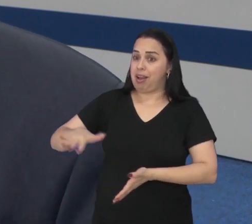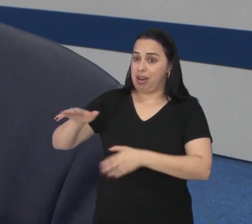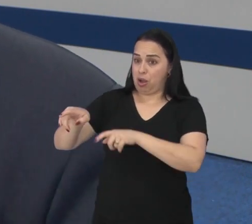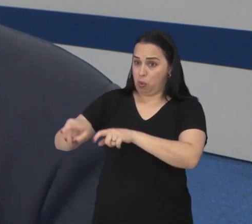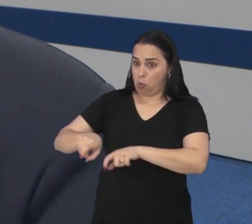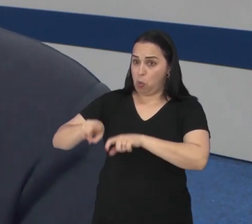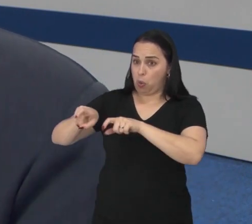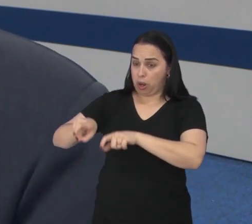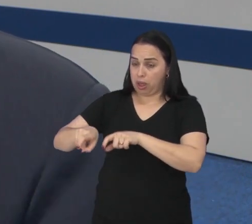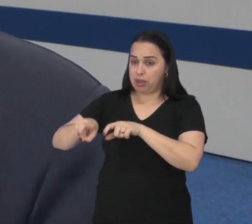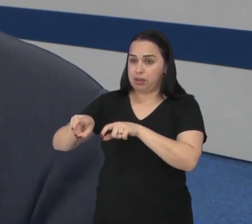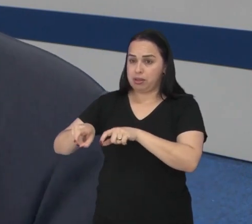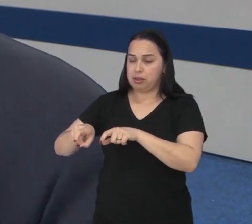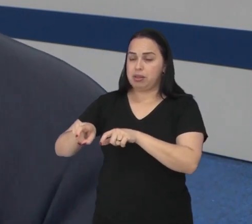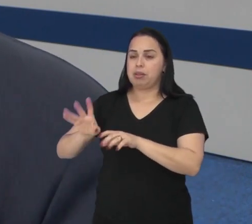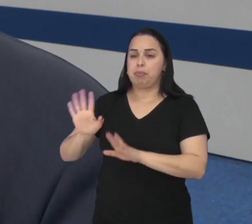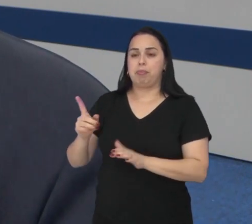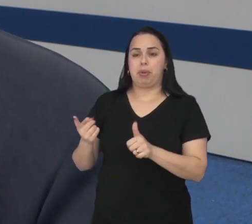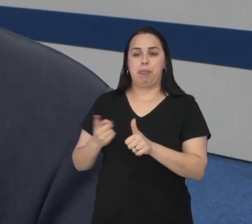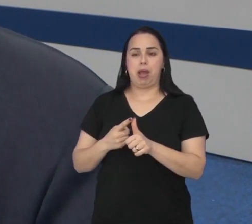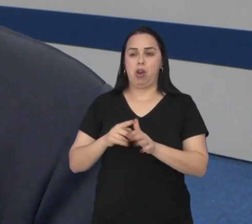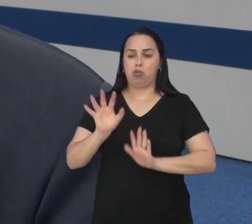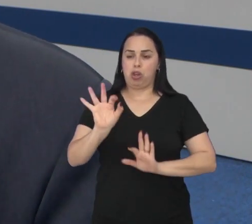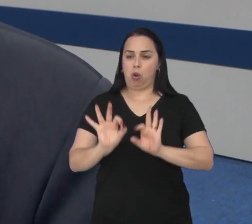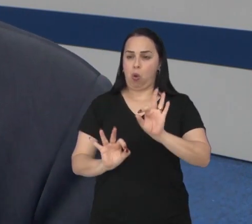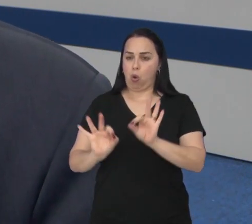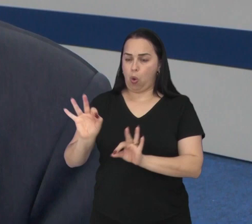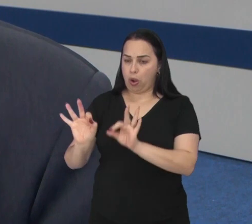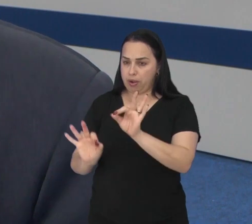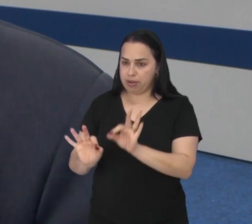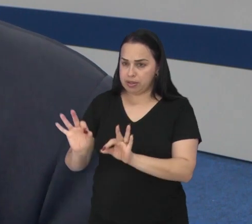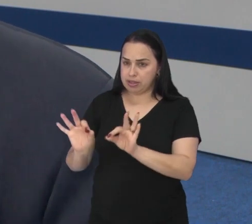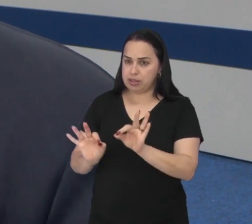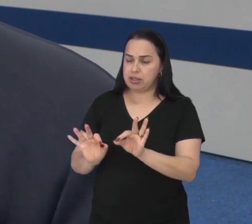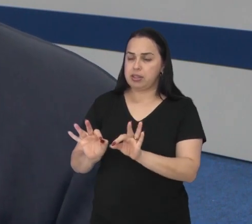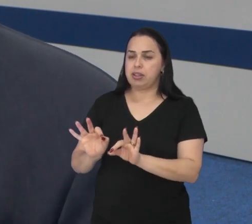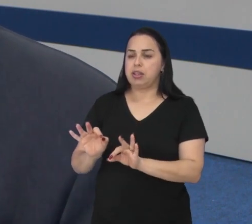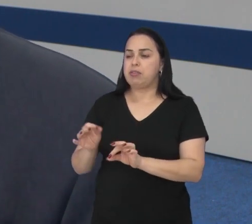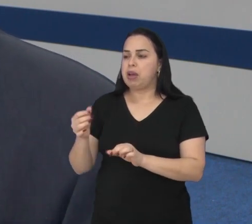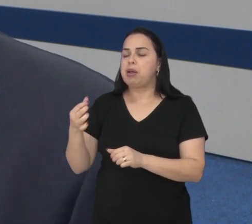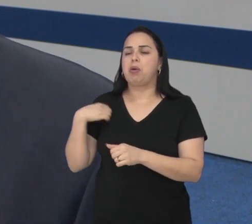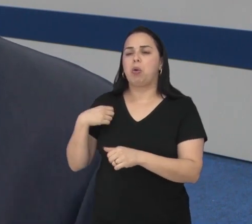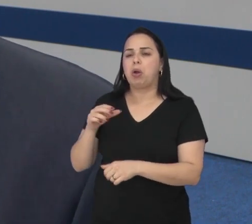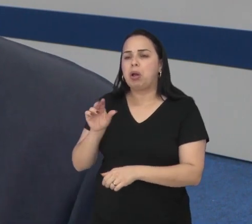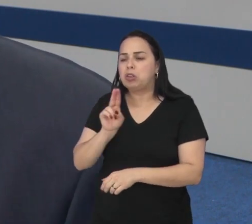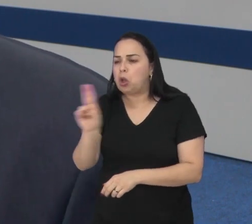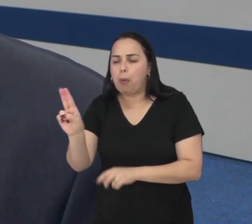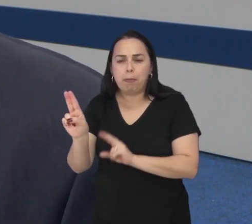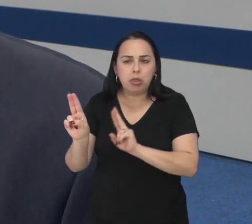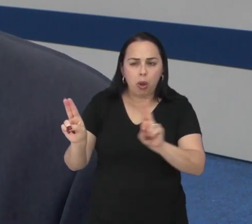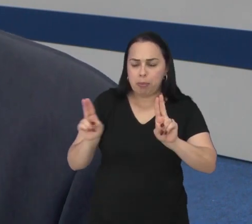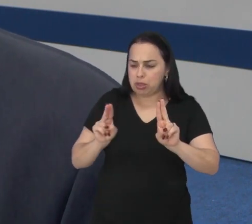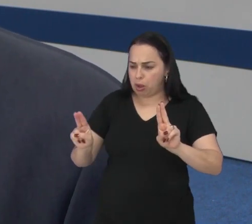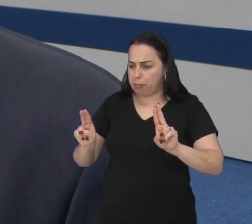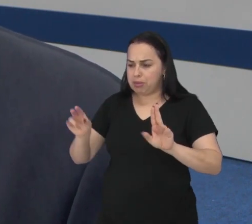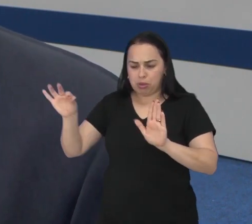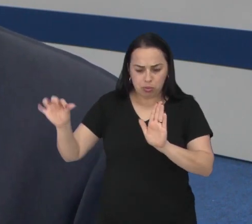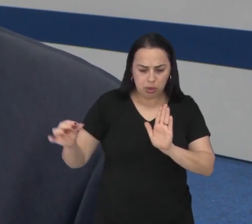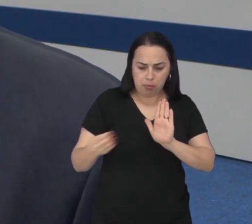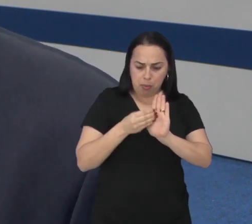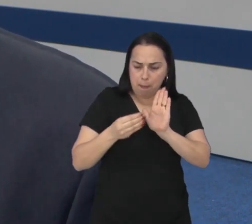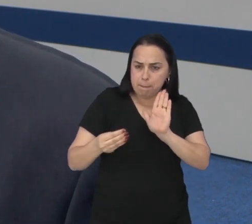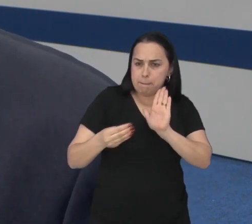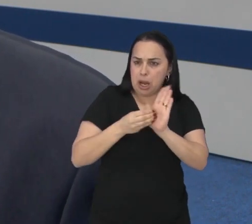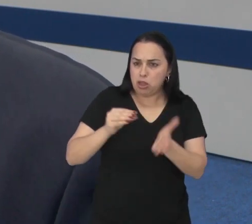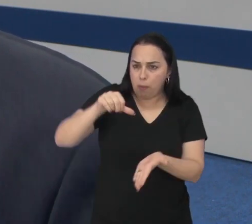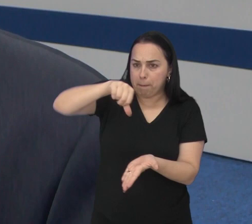no sistema rural. A partir dessa primeira organização, você vai decodificando tudo isso dentro dos